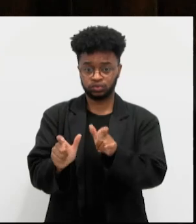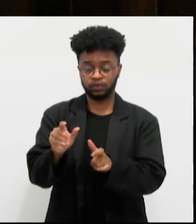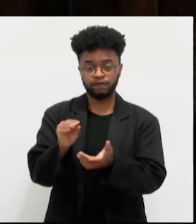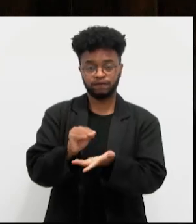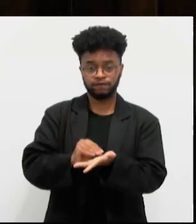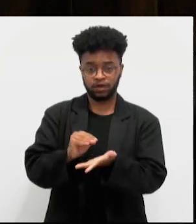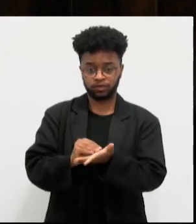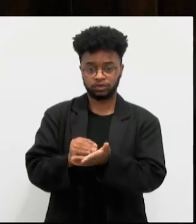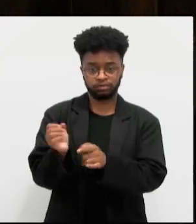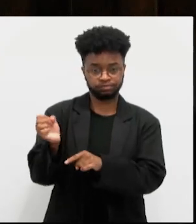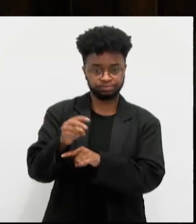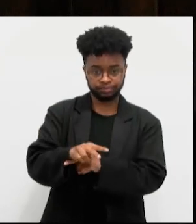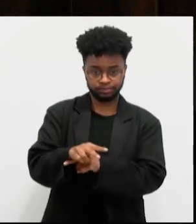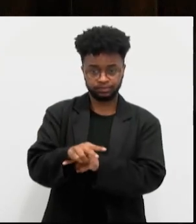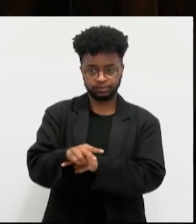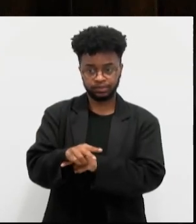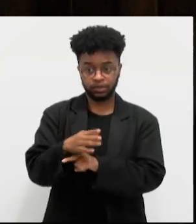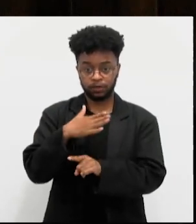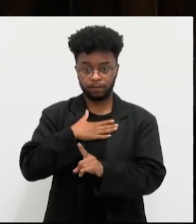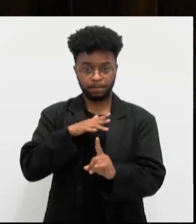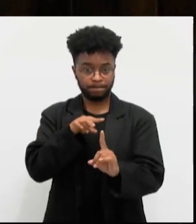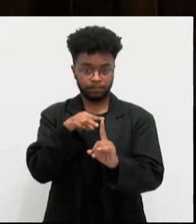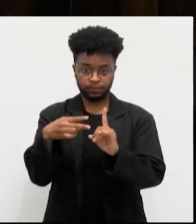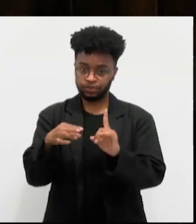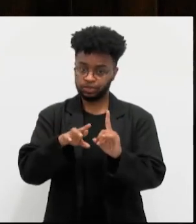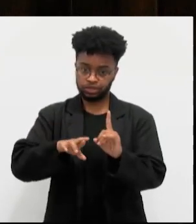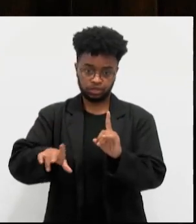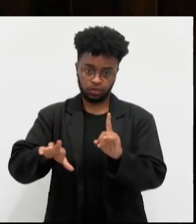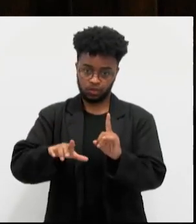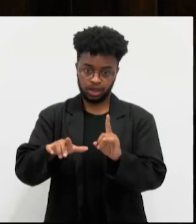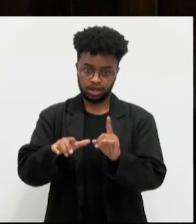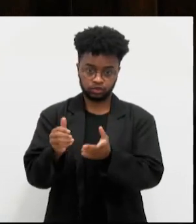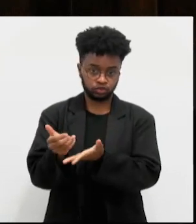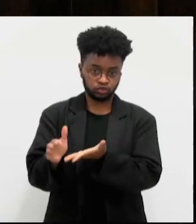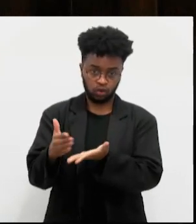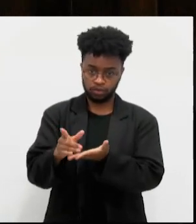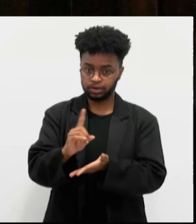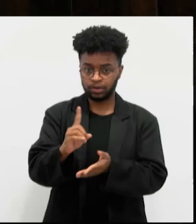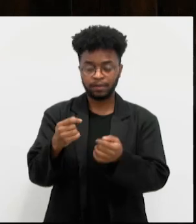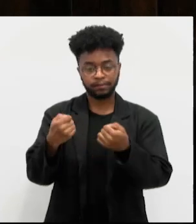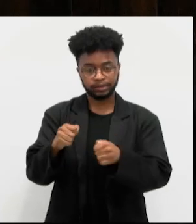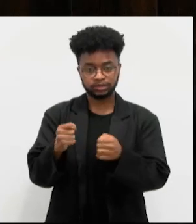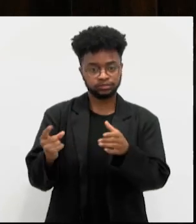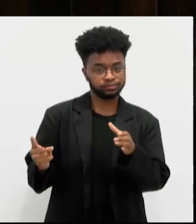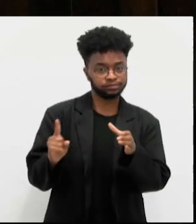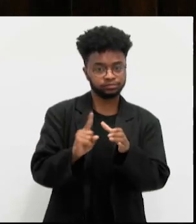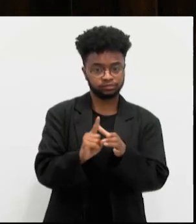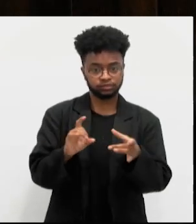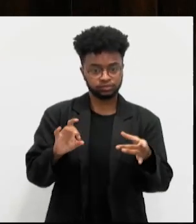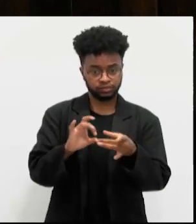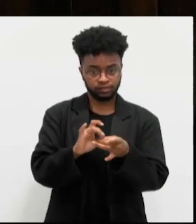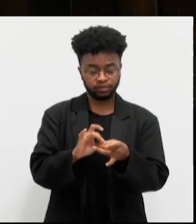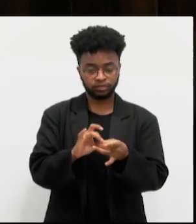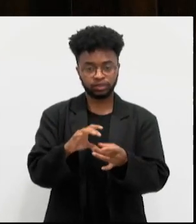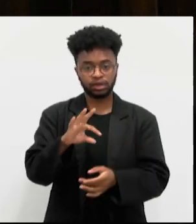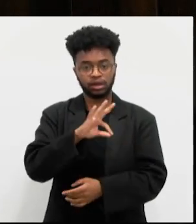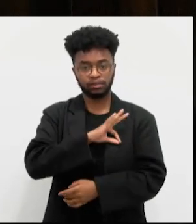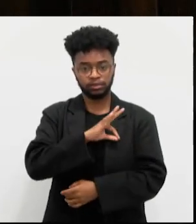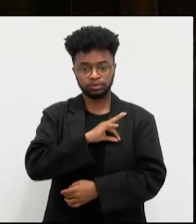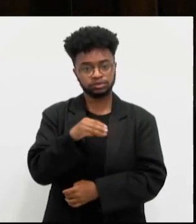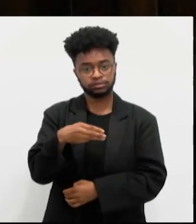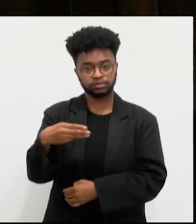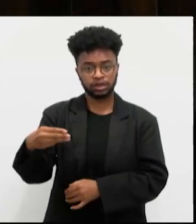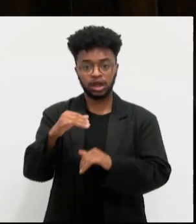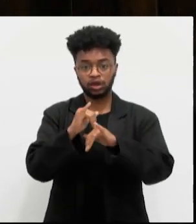meu entendimento não são mais excedentes, deviam estar incorporados, a PEMERG anuncia a previsão